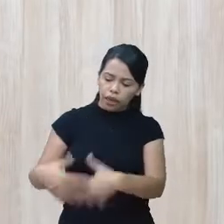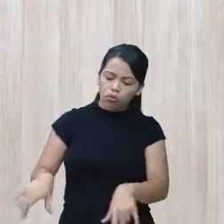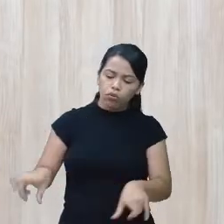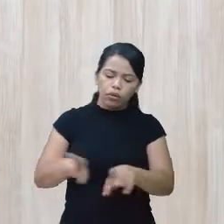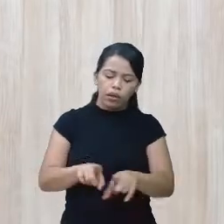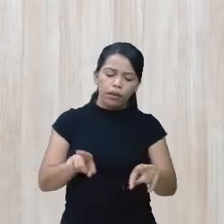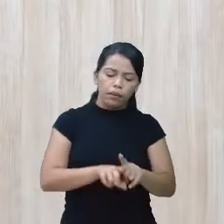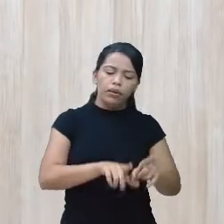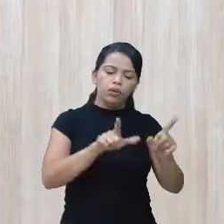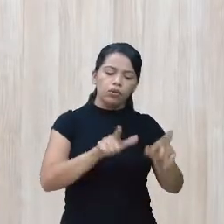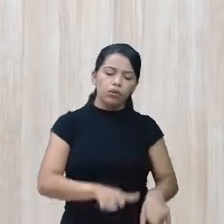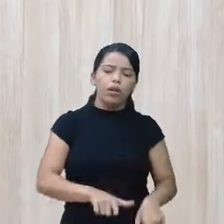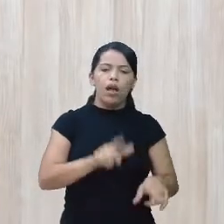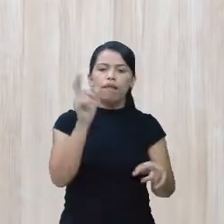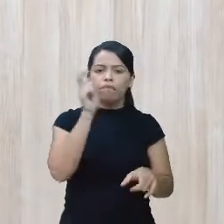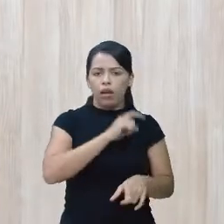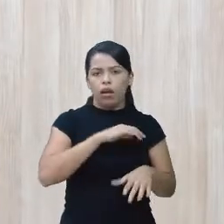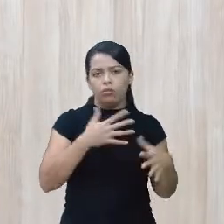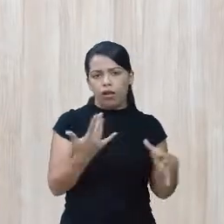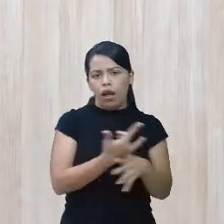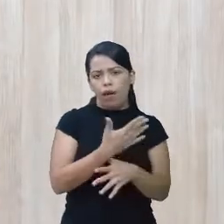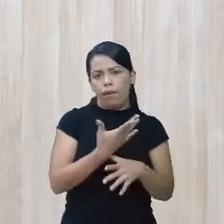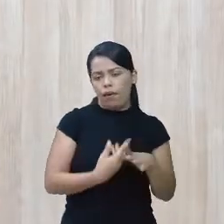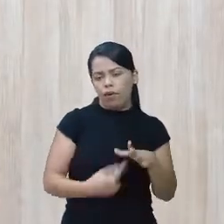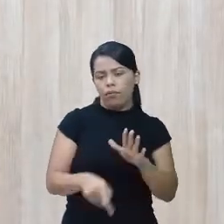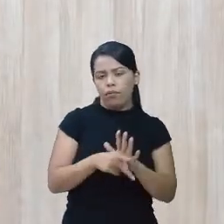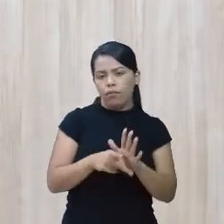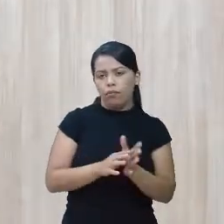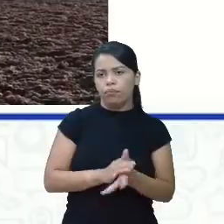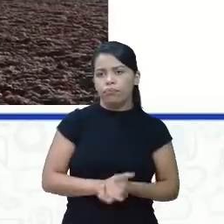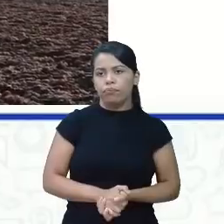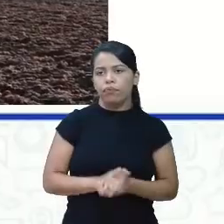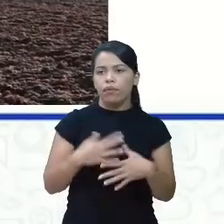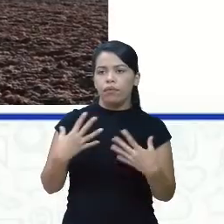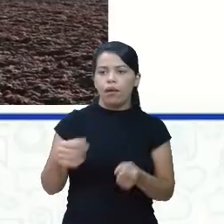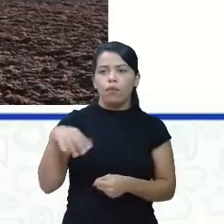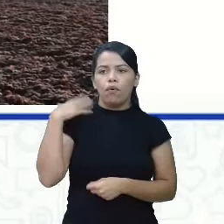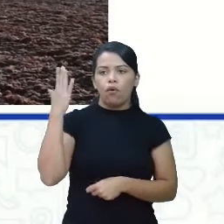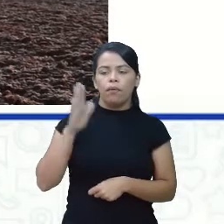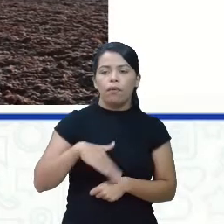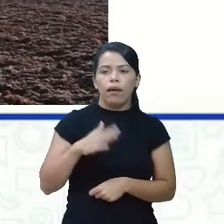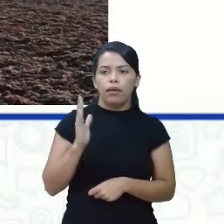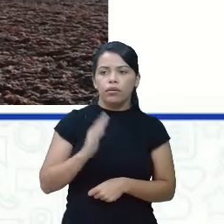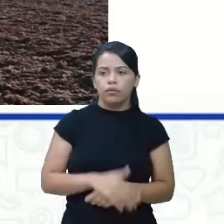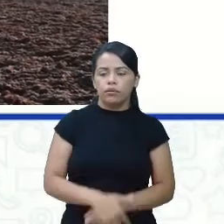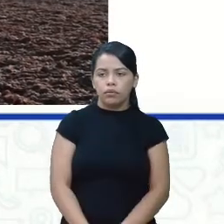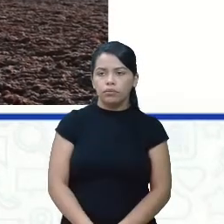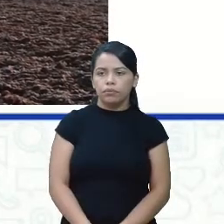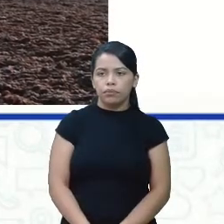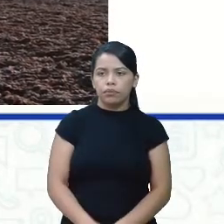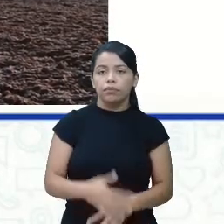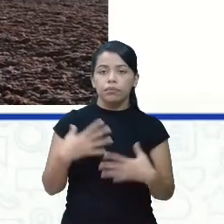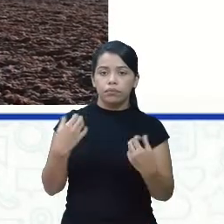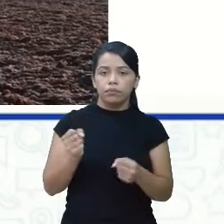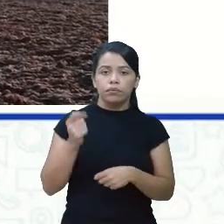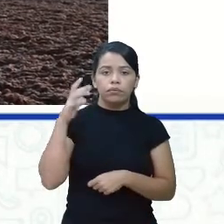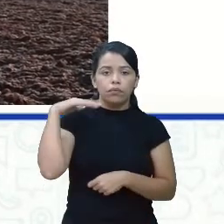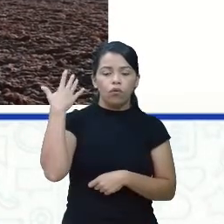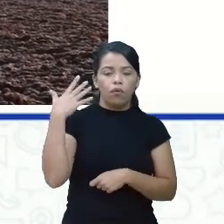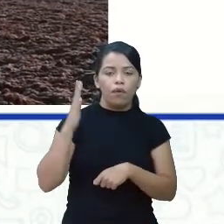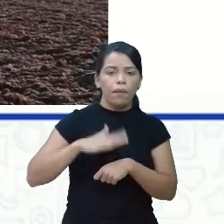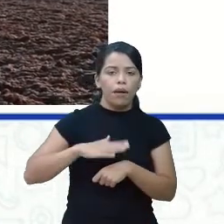ambientes artificiais, ambientes urbanos. Vamos ver mais um pouquinho, vamos ouvir aí mais uma paisagem sonora.